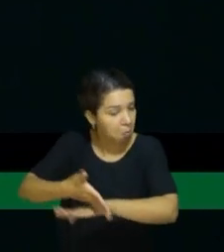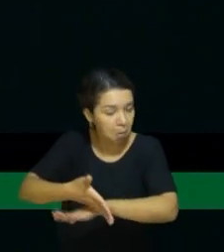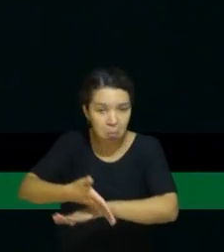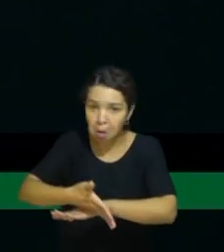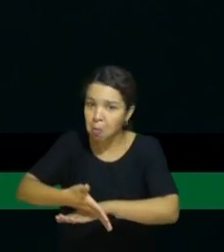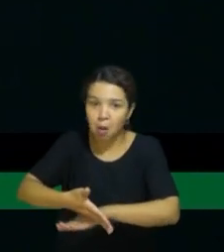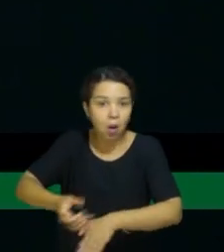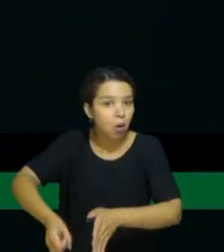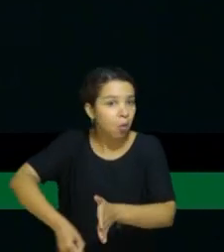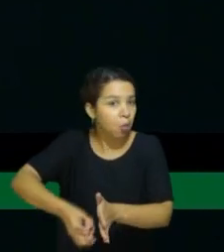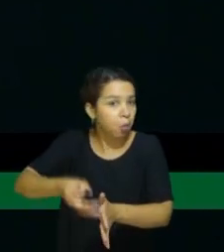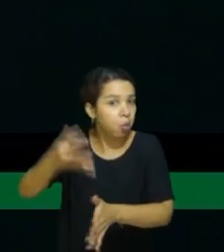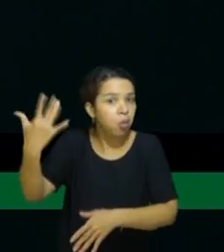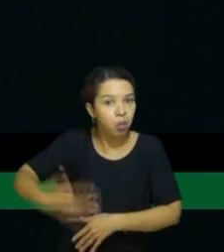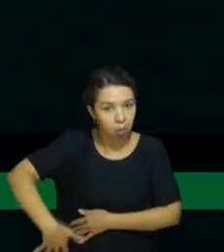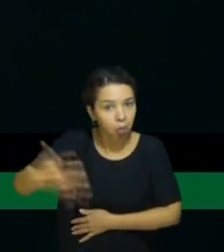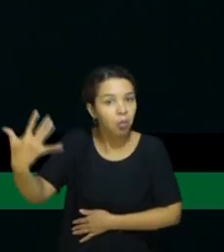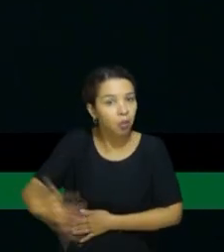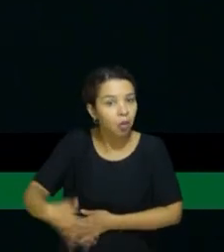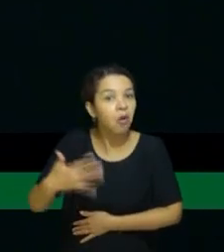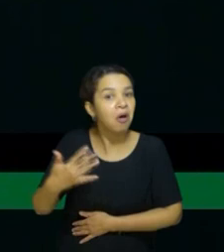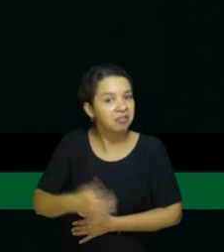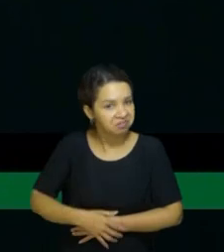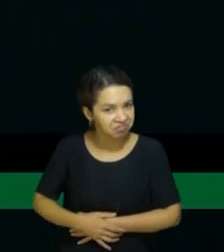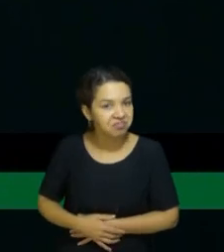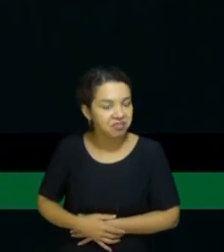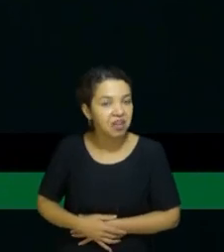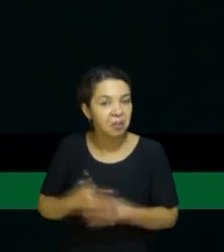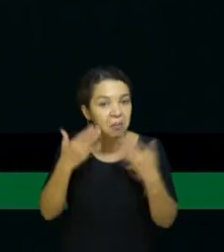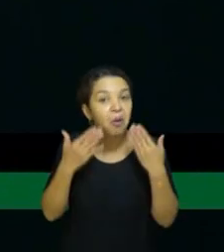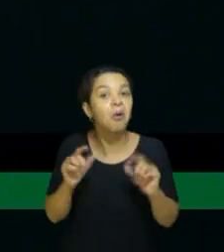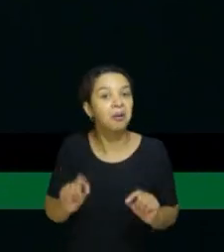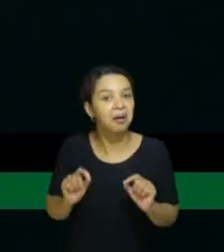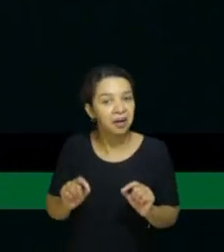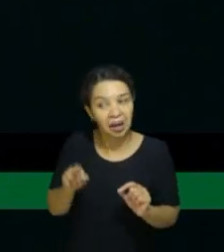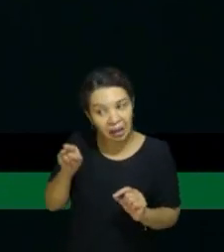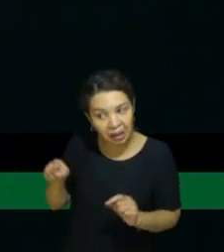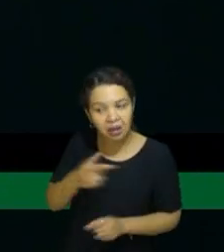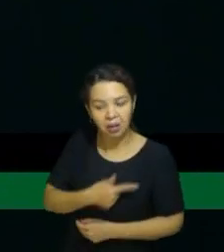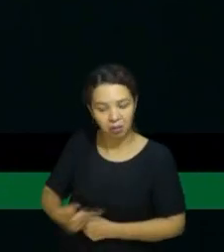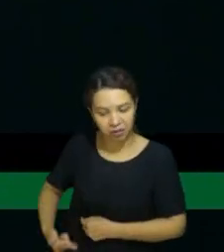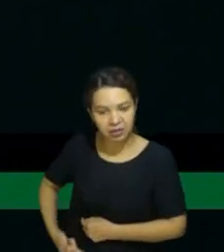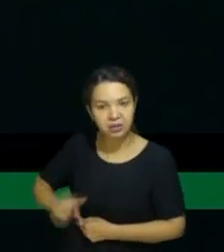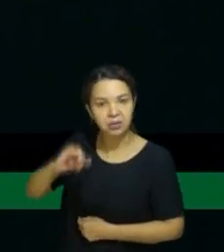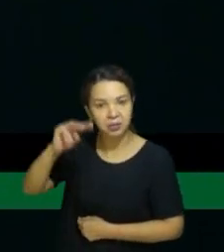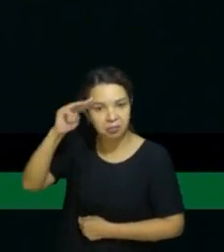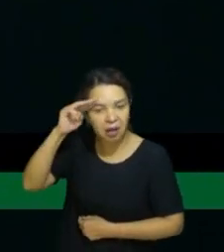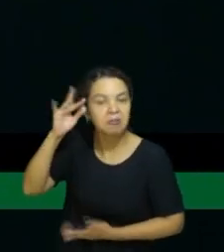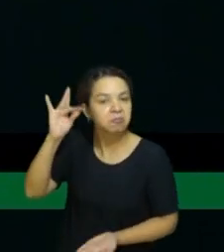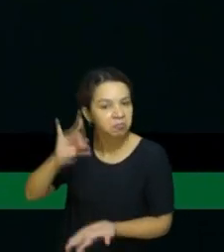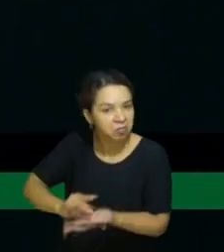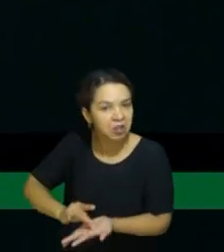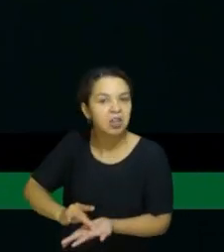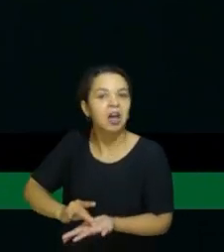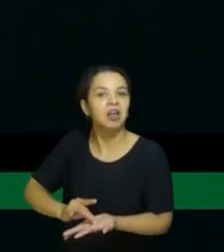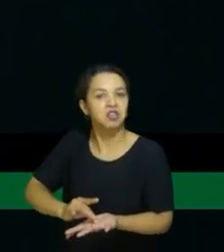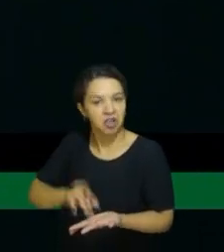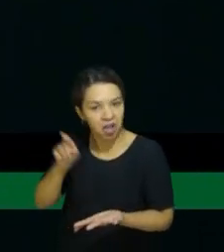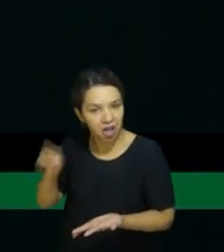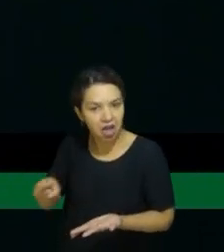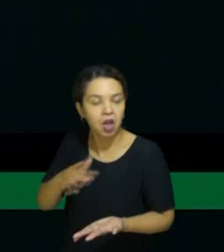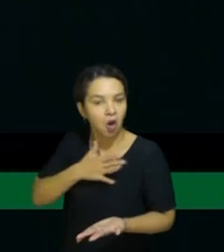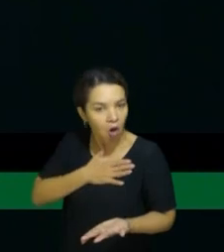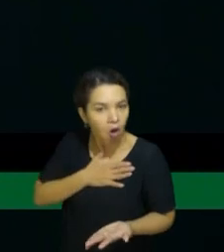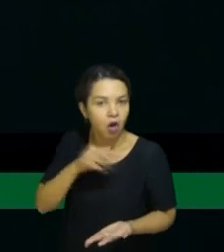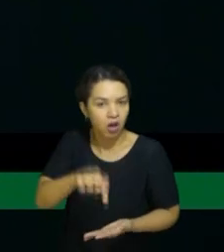mostra que o governador Jorginho Melo é efetivamente um um governador comprometido com a nossa cidade e com a